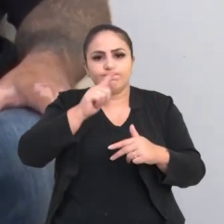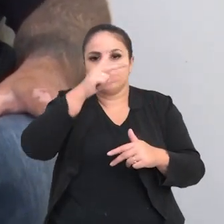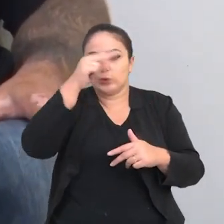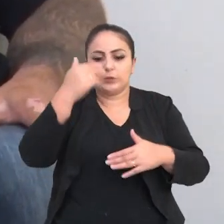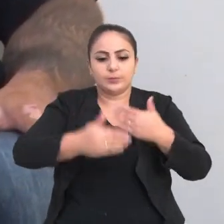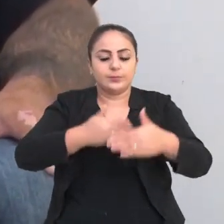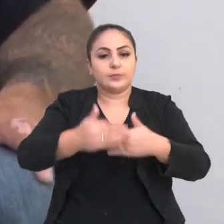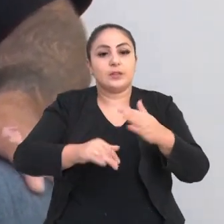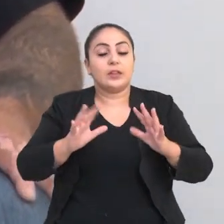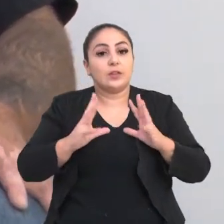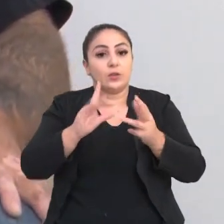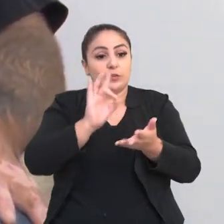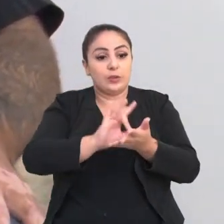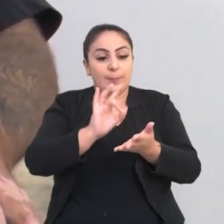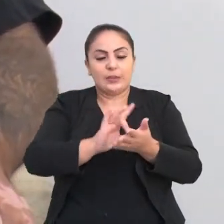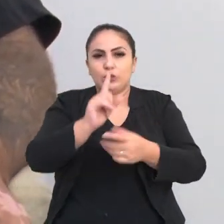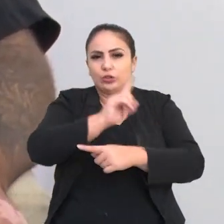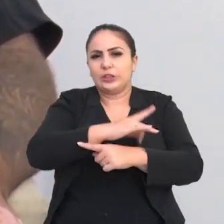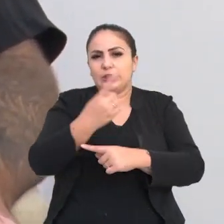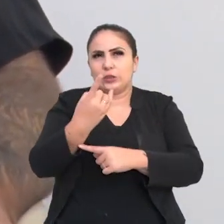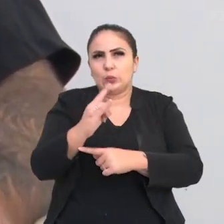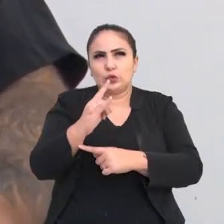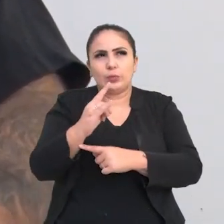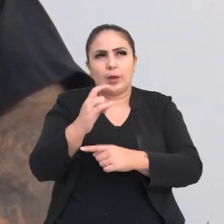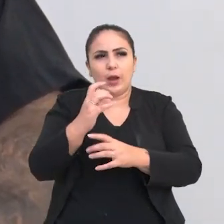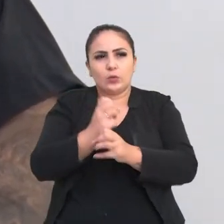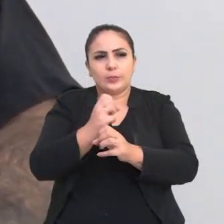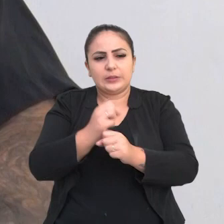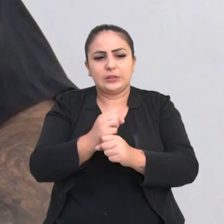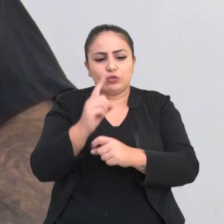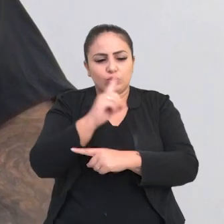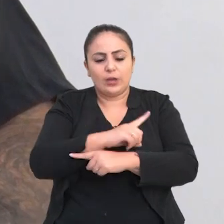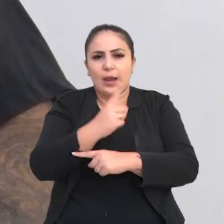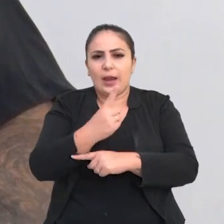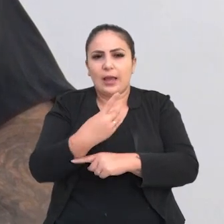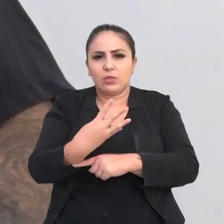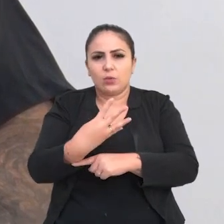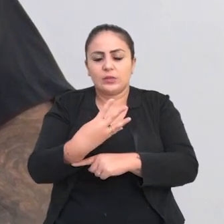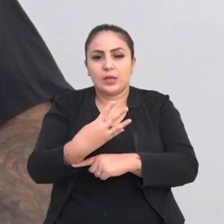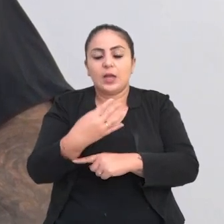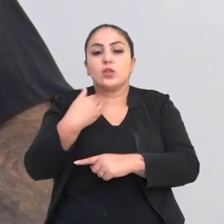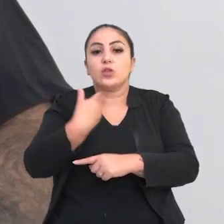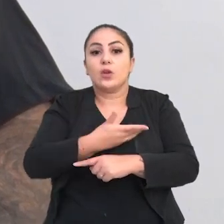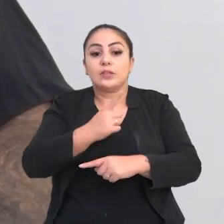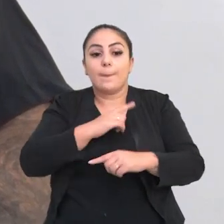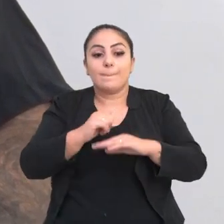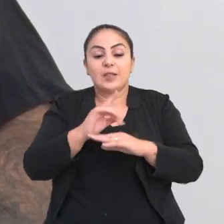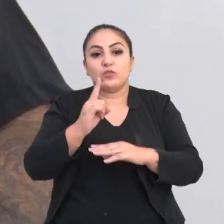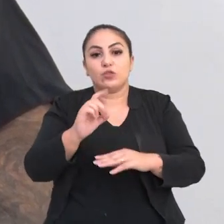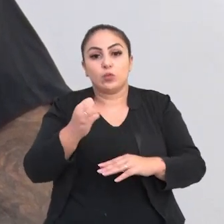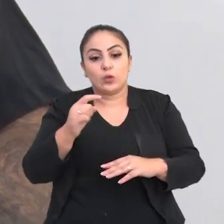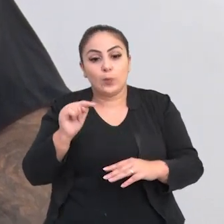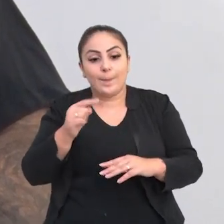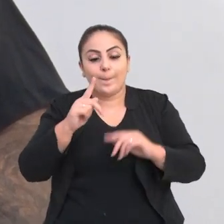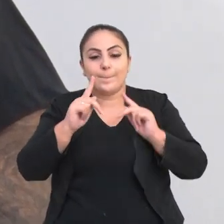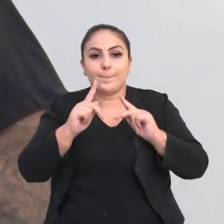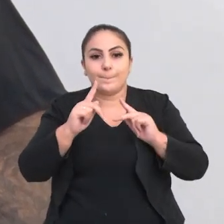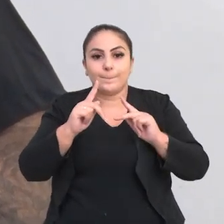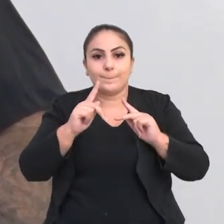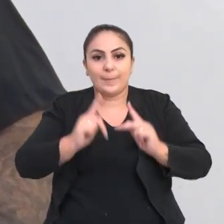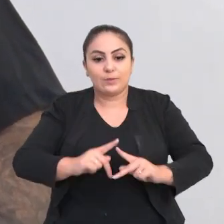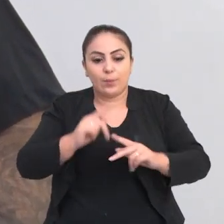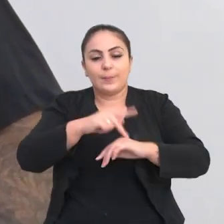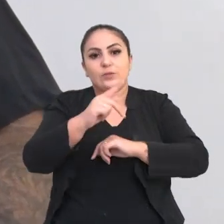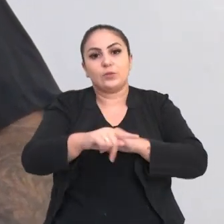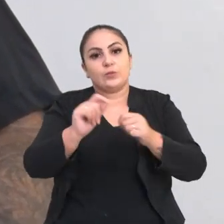frente. Atualmente, com a data da última contabilização do dia 14, nós temos mais de 18 mil pessoas em Passo